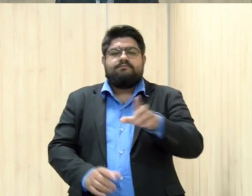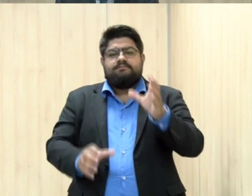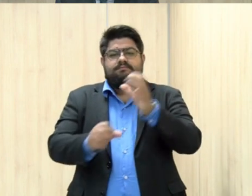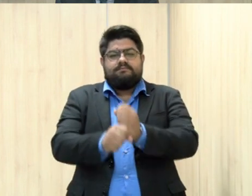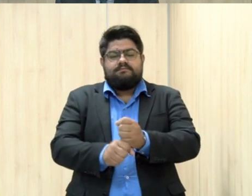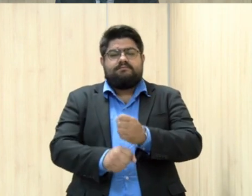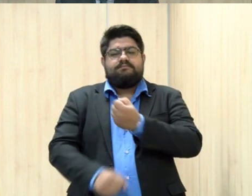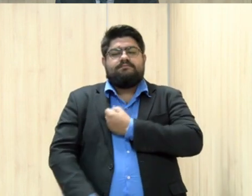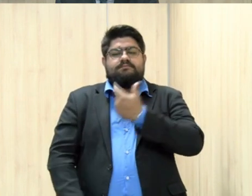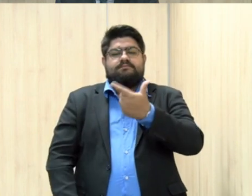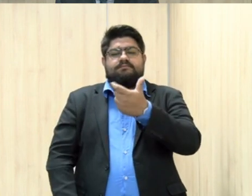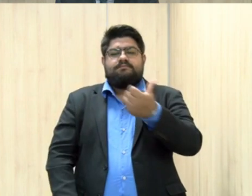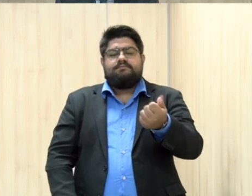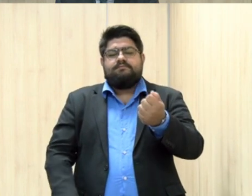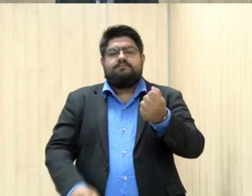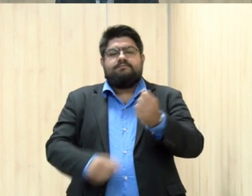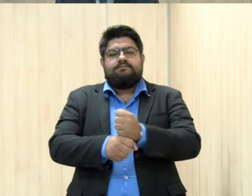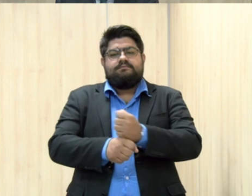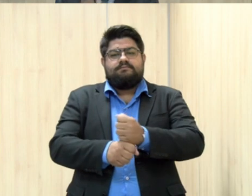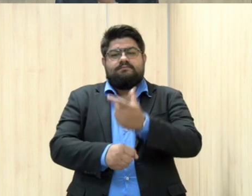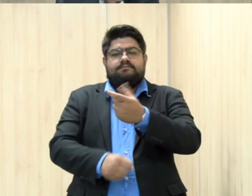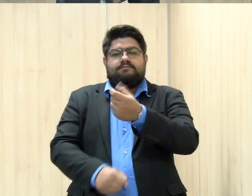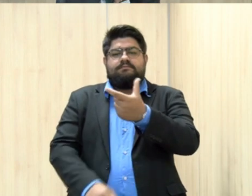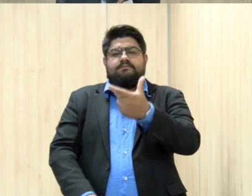projeto de lei número 21 2023